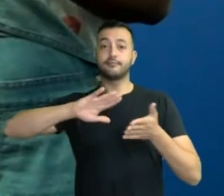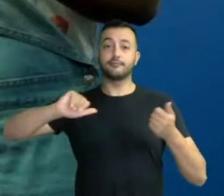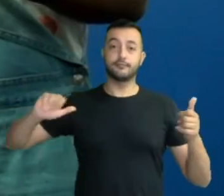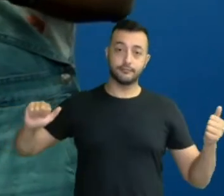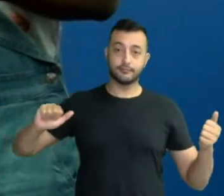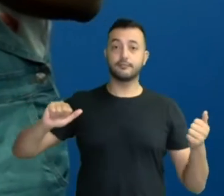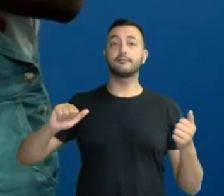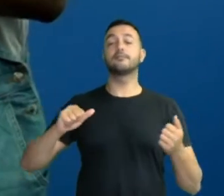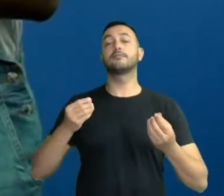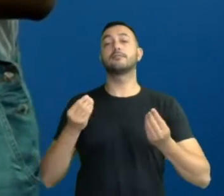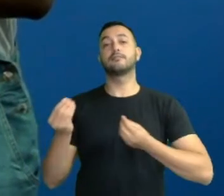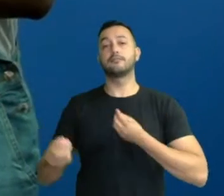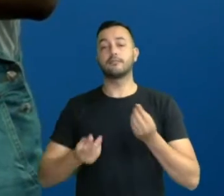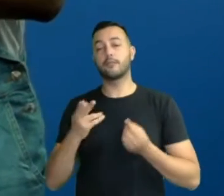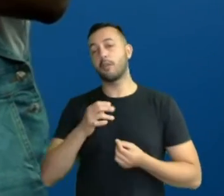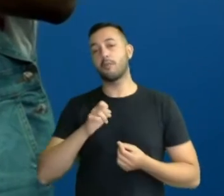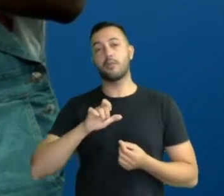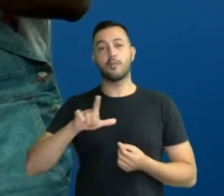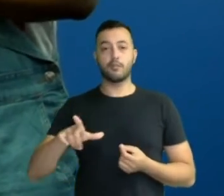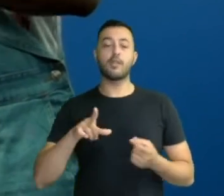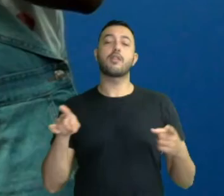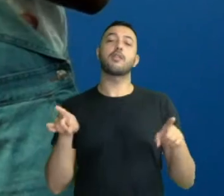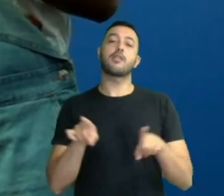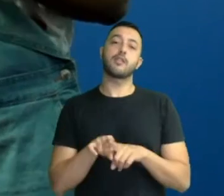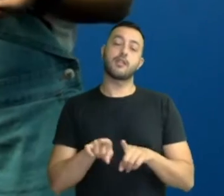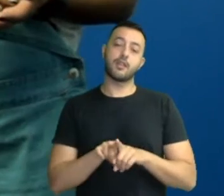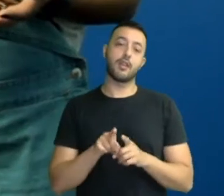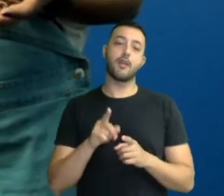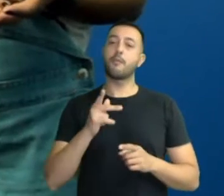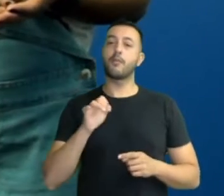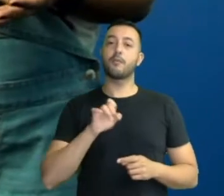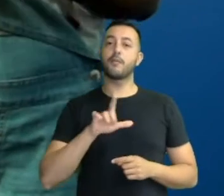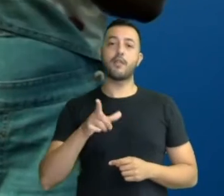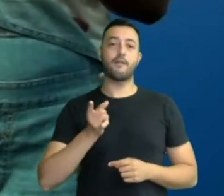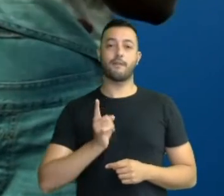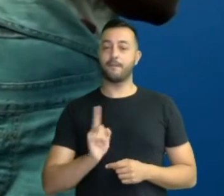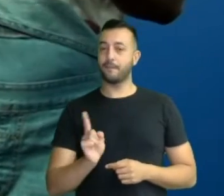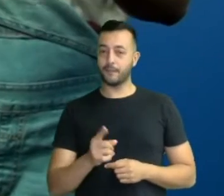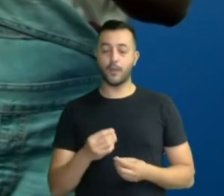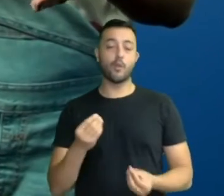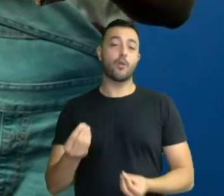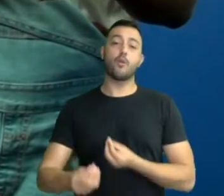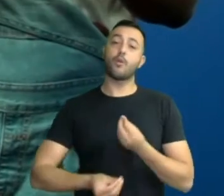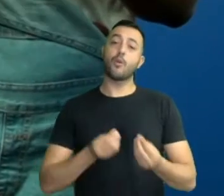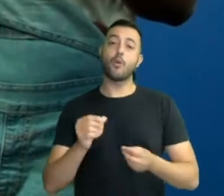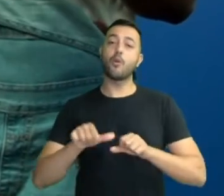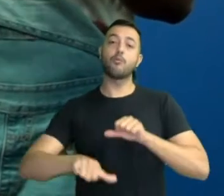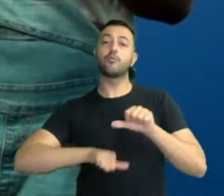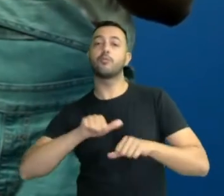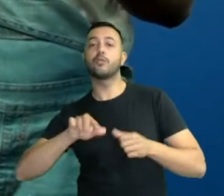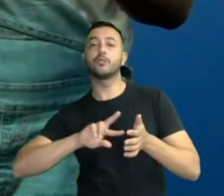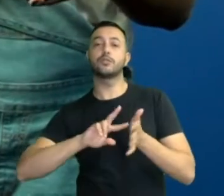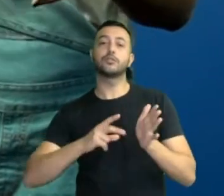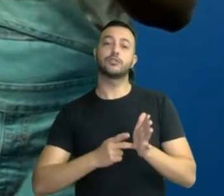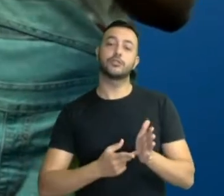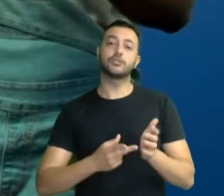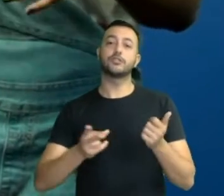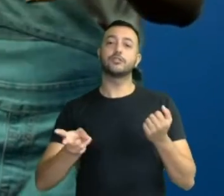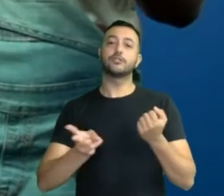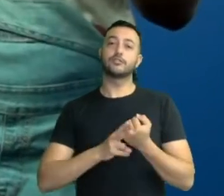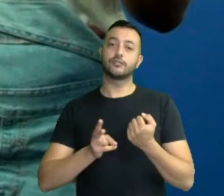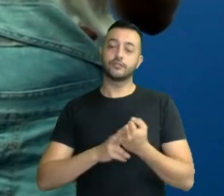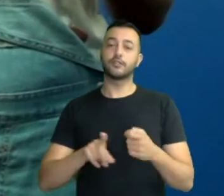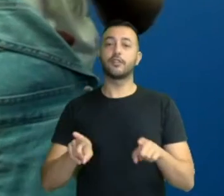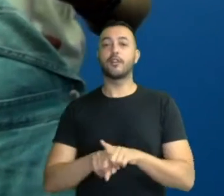espanhola, em sua forma pronominal e em sua forma não pronominal, e como isso muda o significado do verbo ou